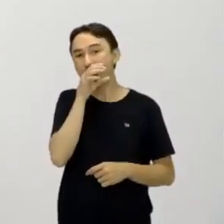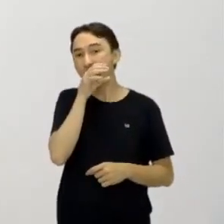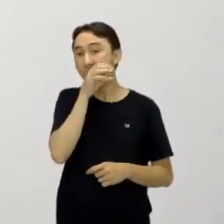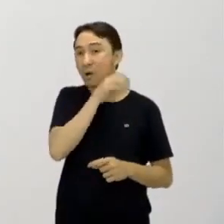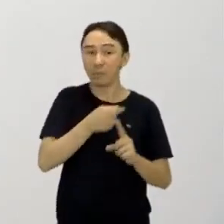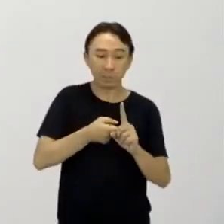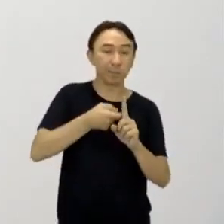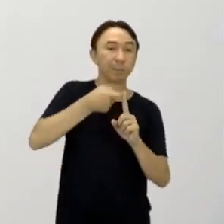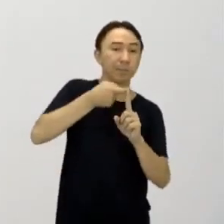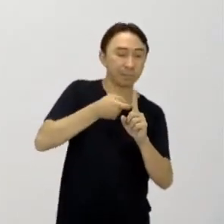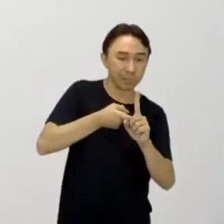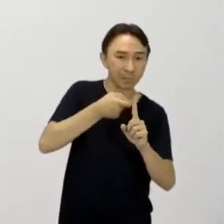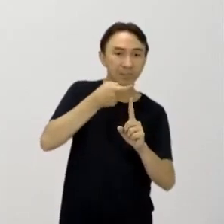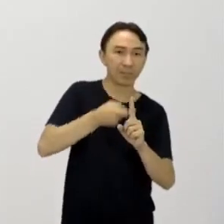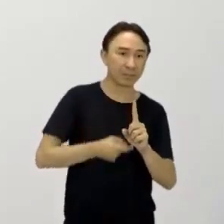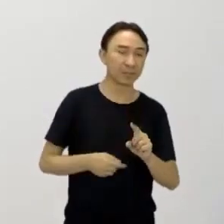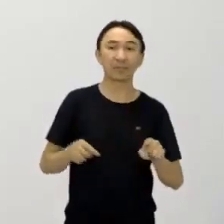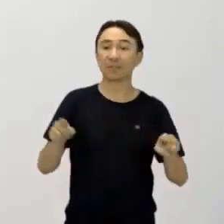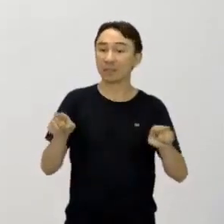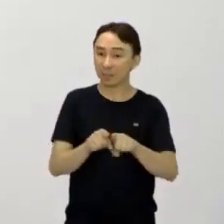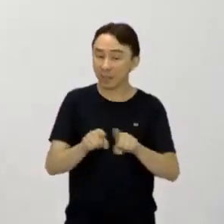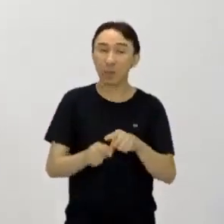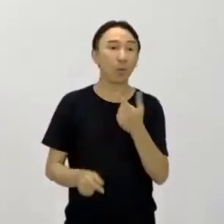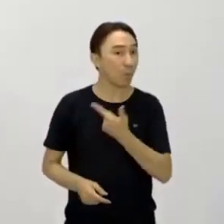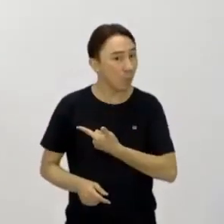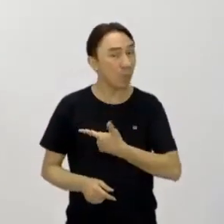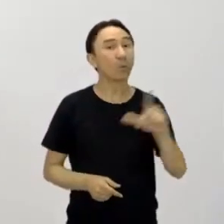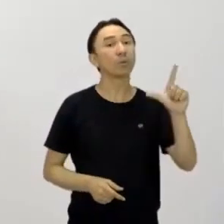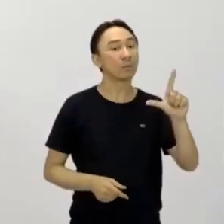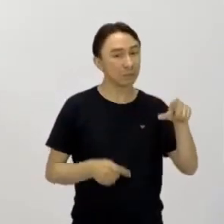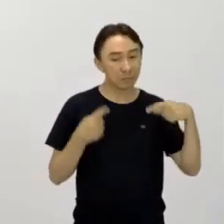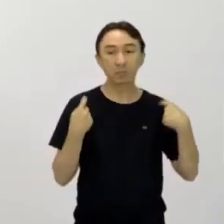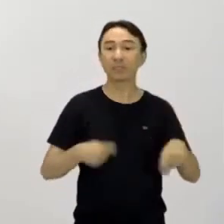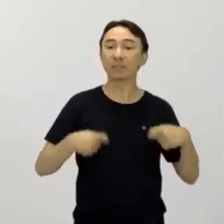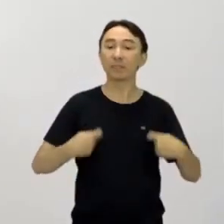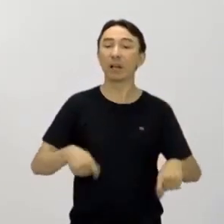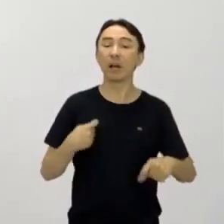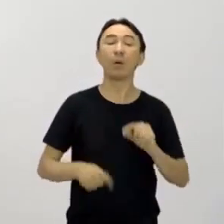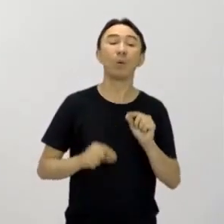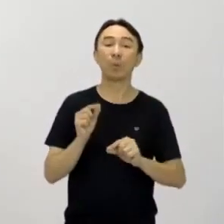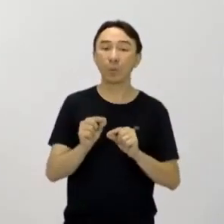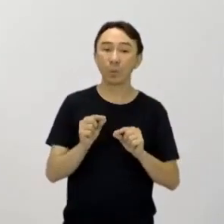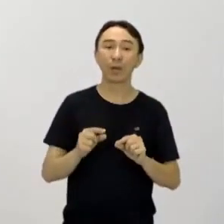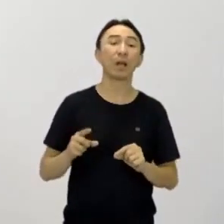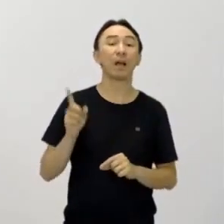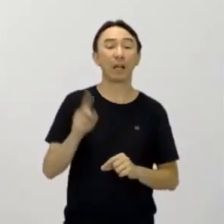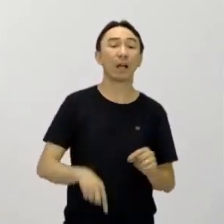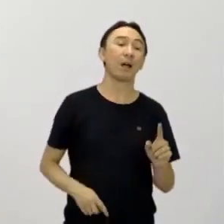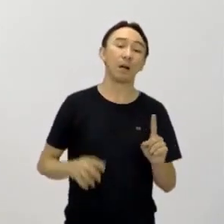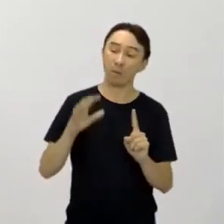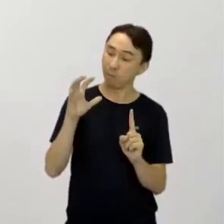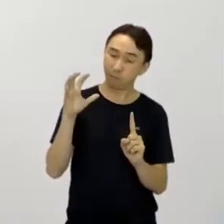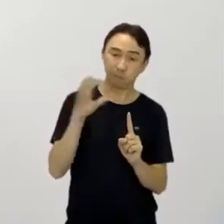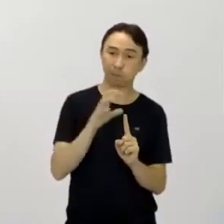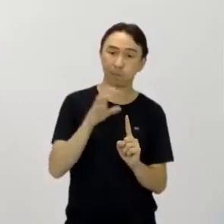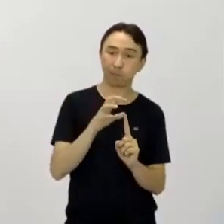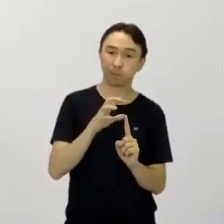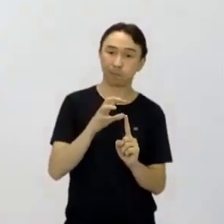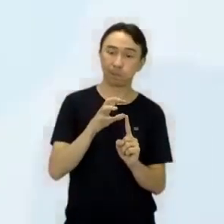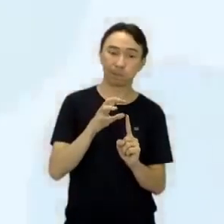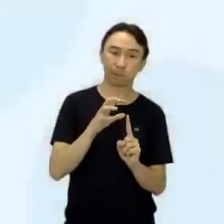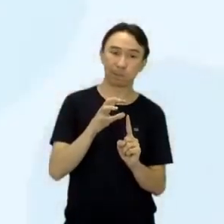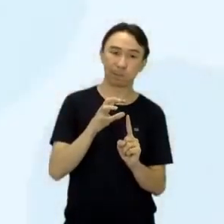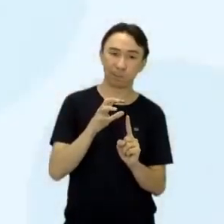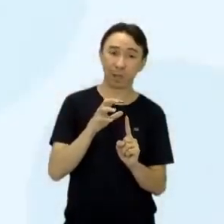grandeza que eu queria te oferecer, o conhecimento aqui para você ficar por dentro das coisas, que é a pressão, sabia? Fora da